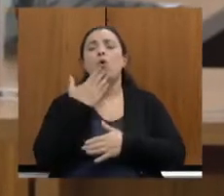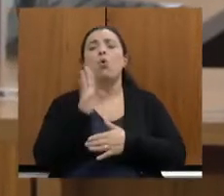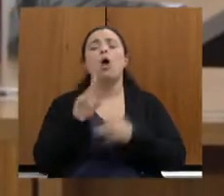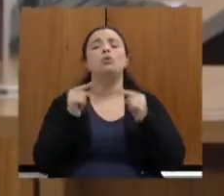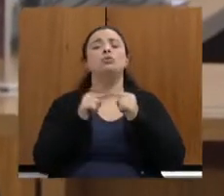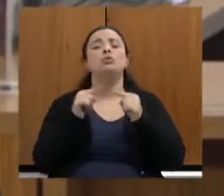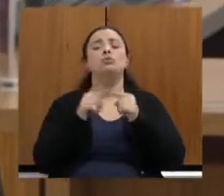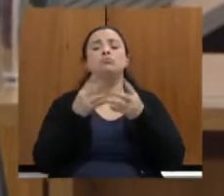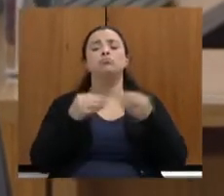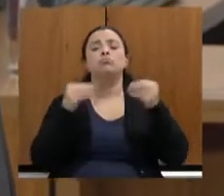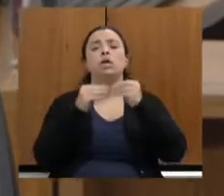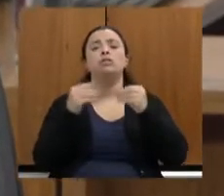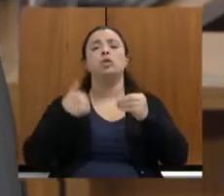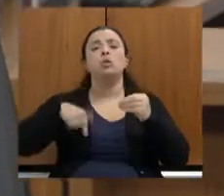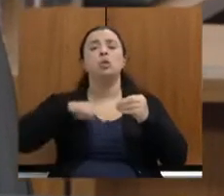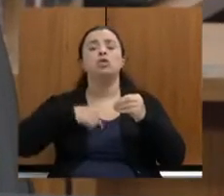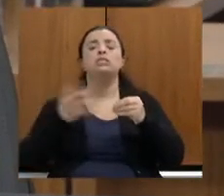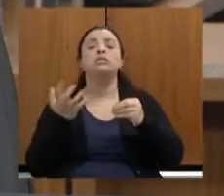queremos